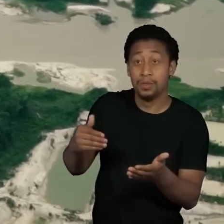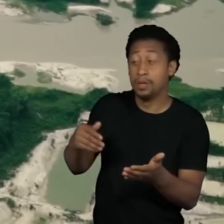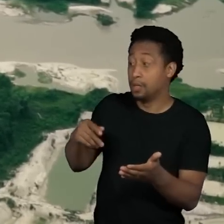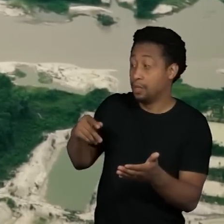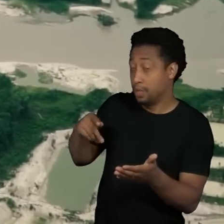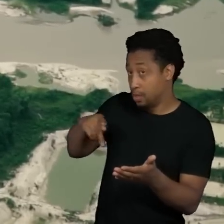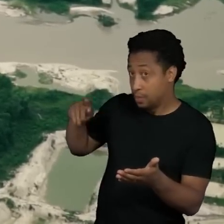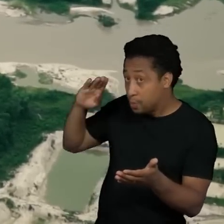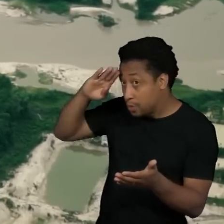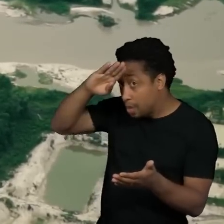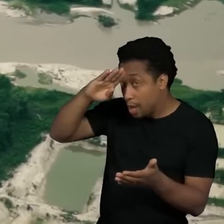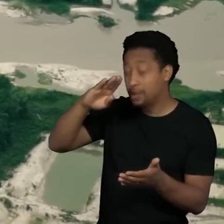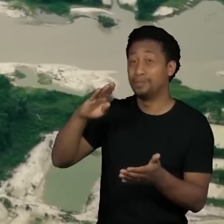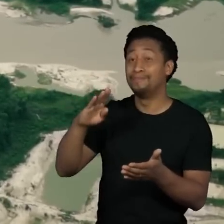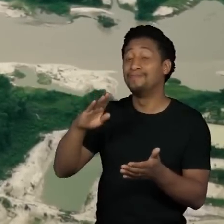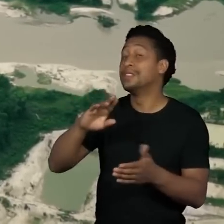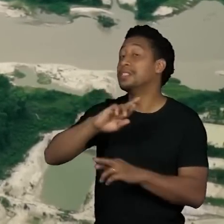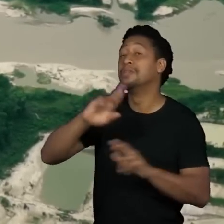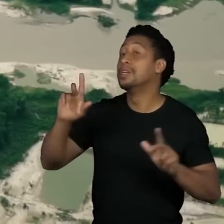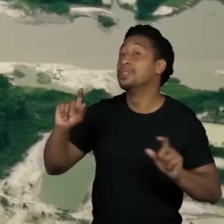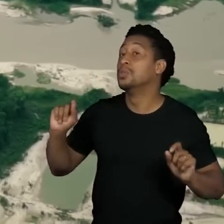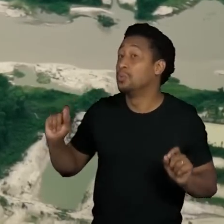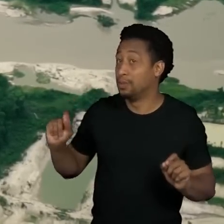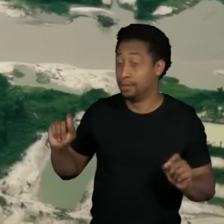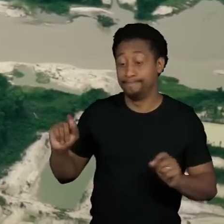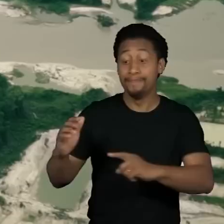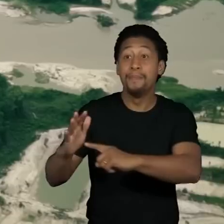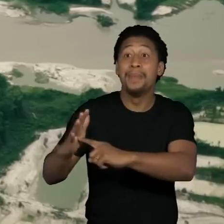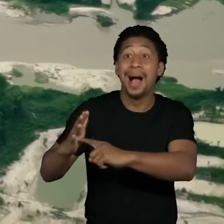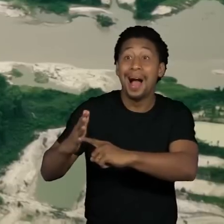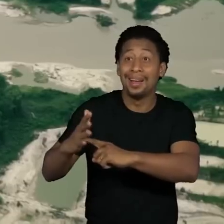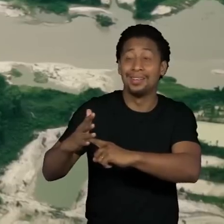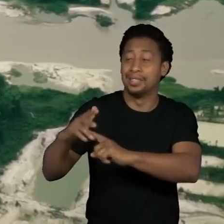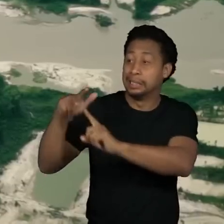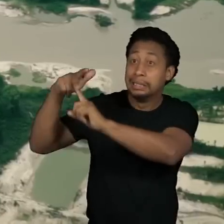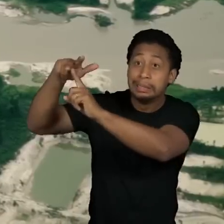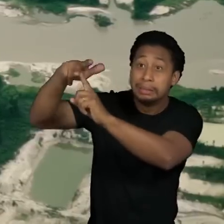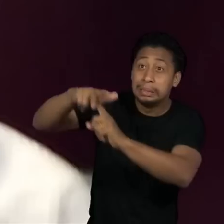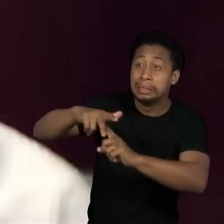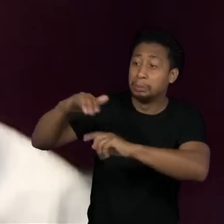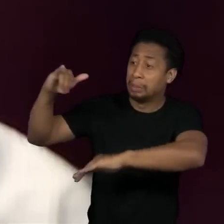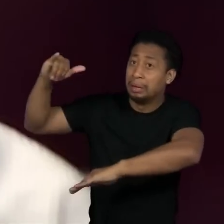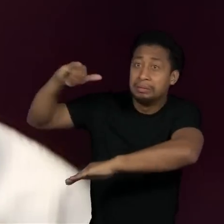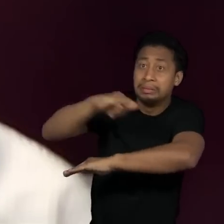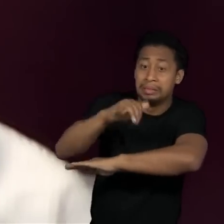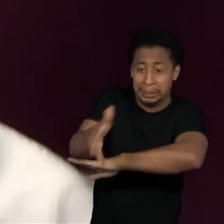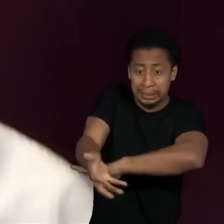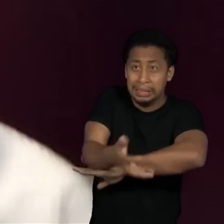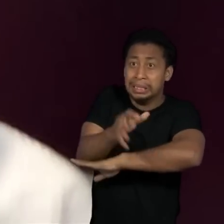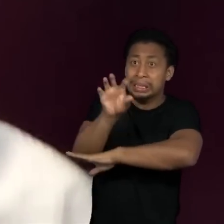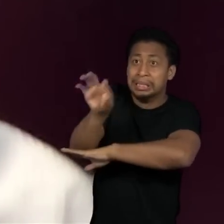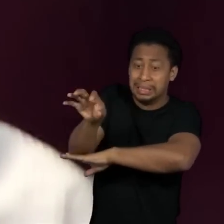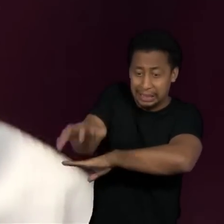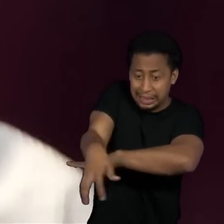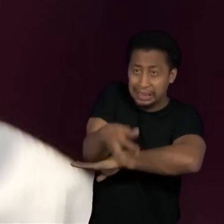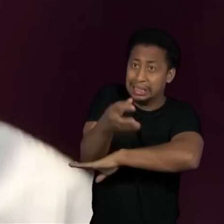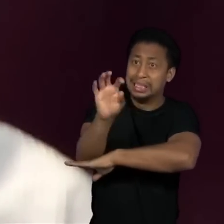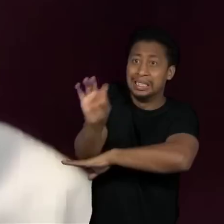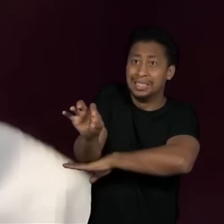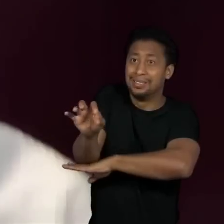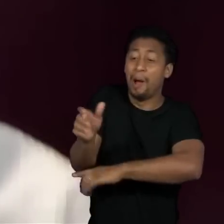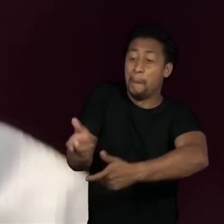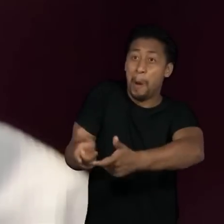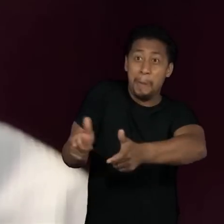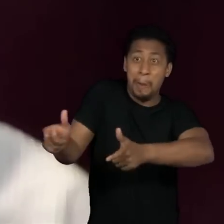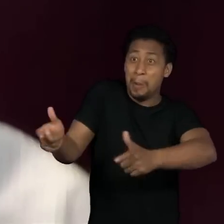e que promovem um grau de degradação, de devastação inédito. O presidente